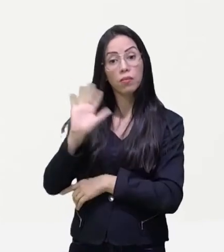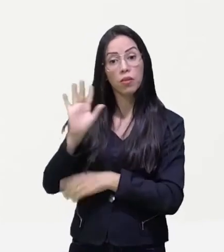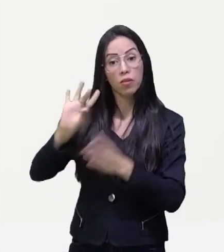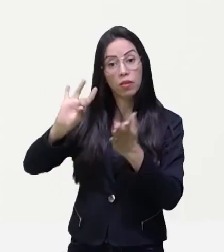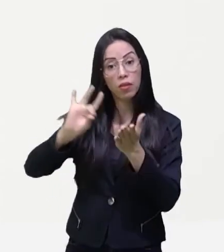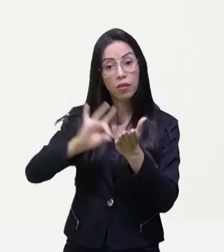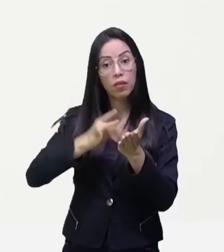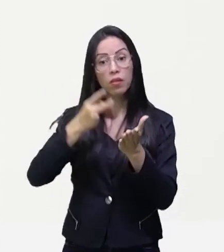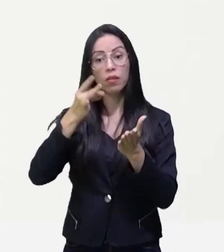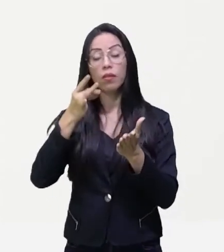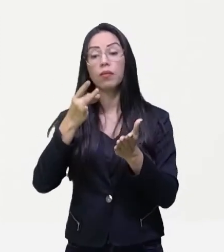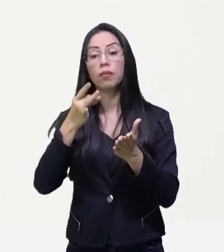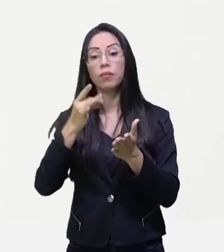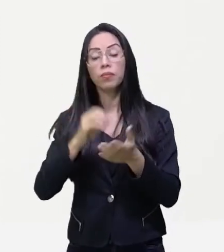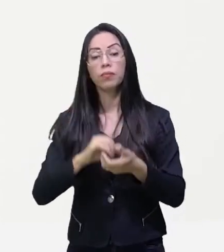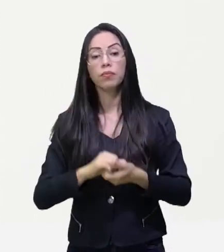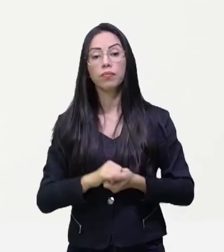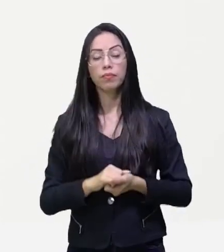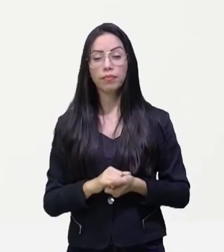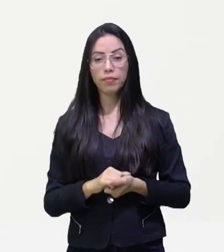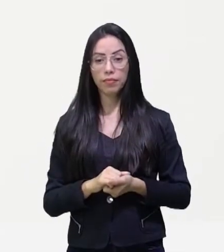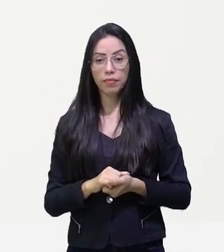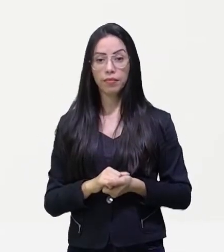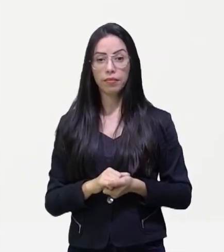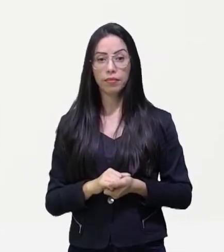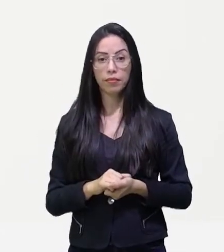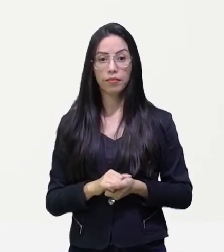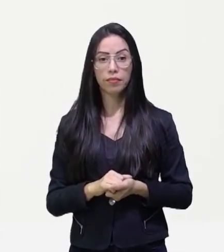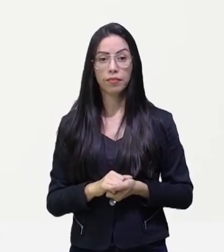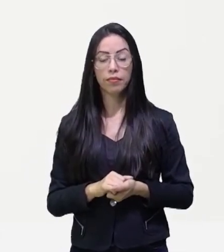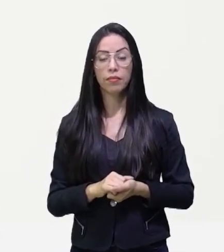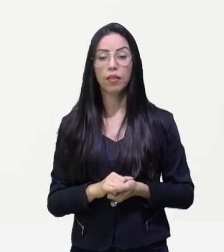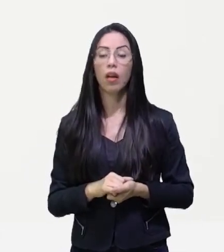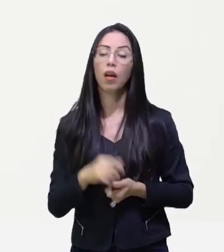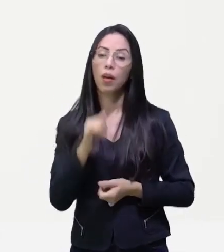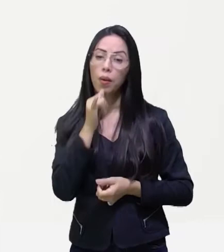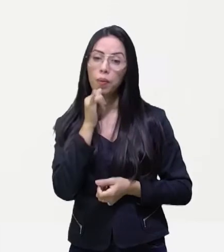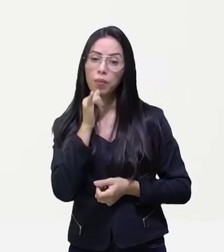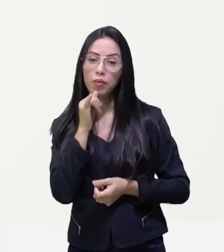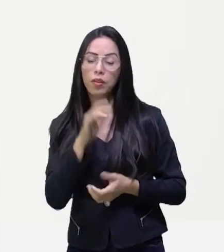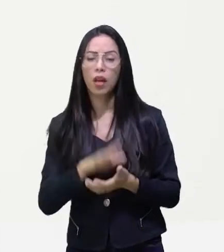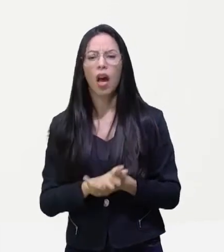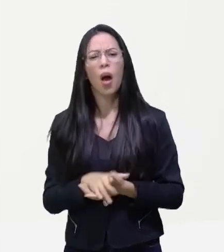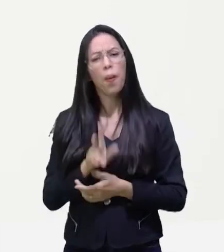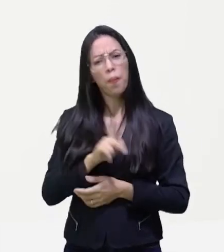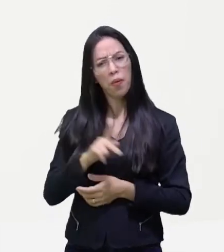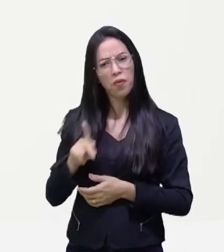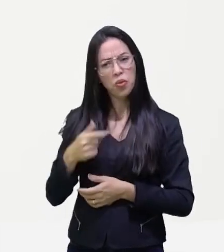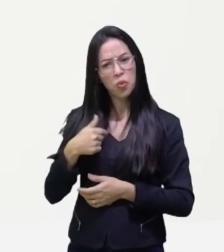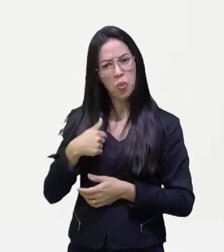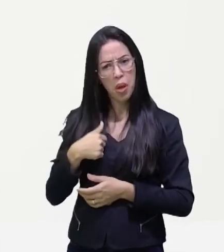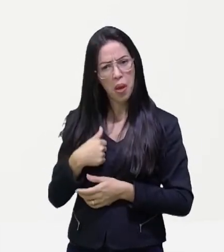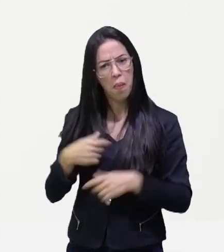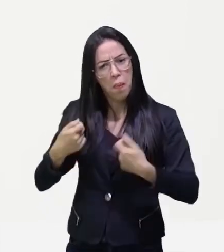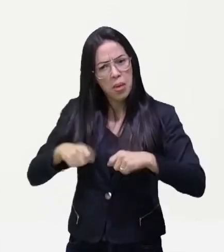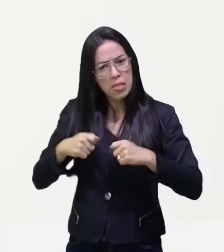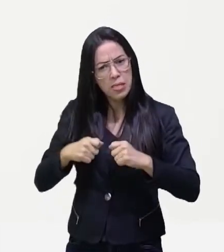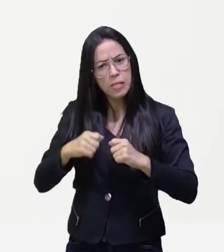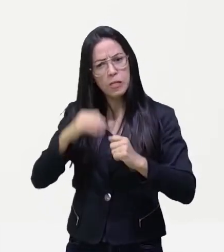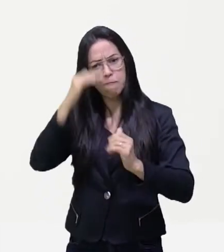assinatura. A carta, ela não tem bem... Professora, eu preciso mesmo seguir isso aqui, tudo, nessa